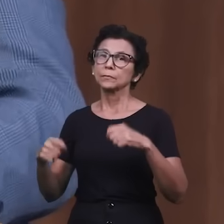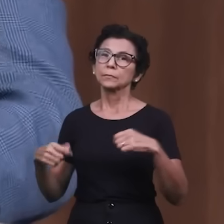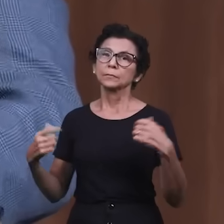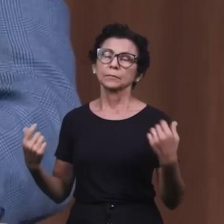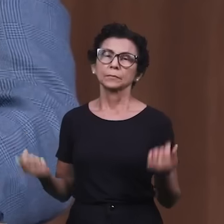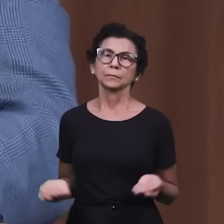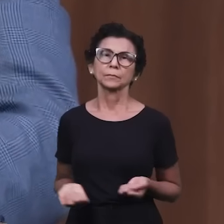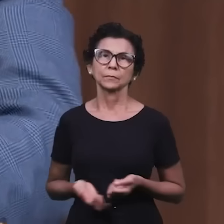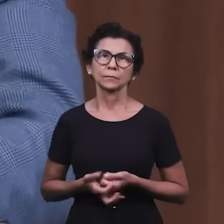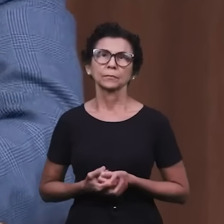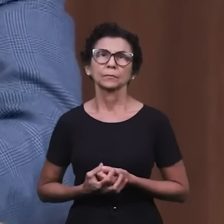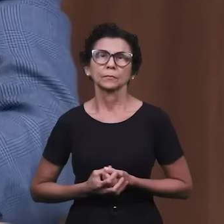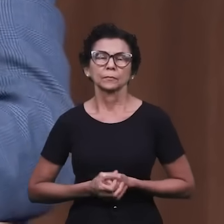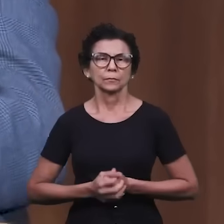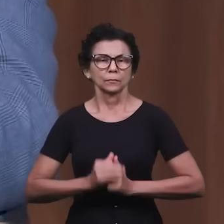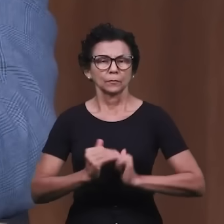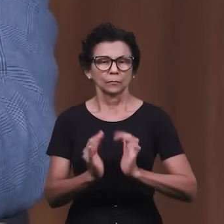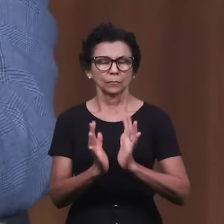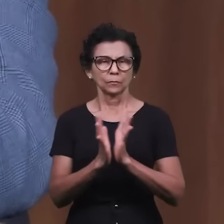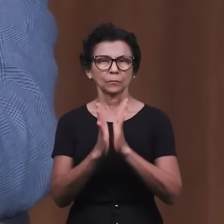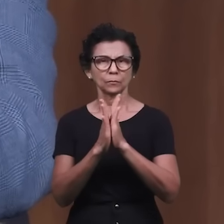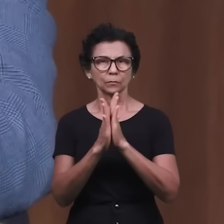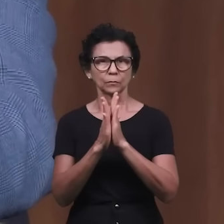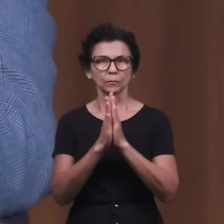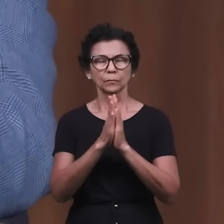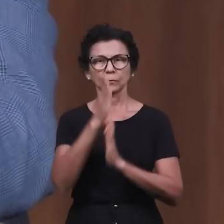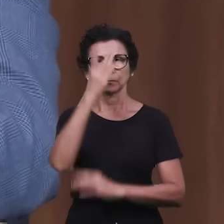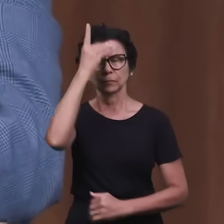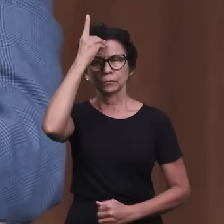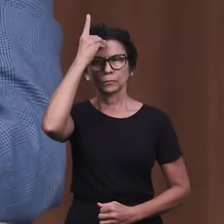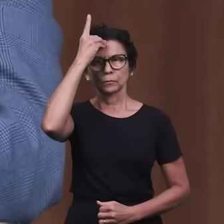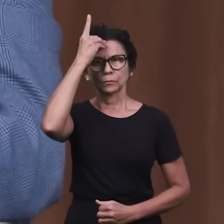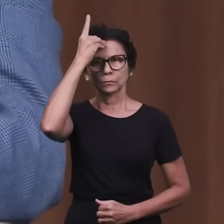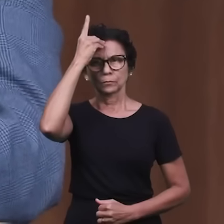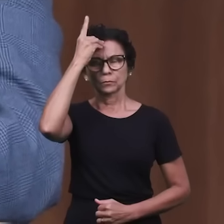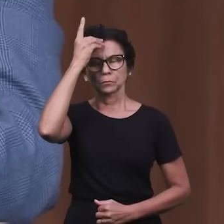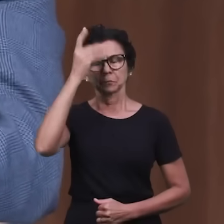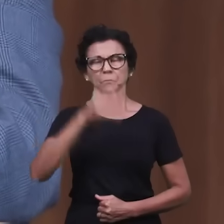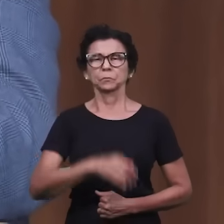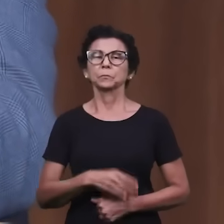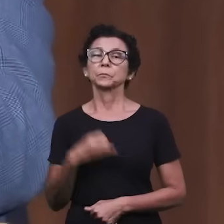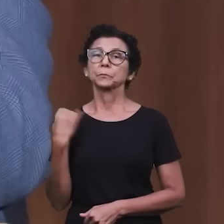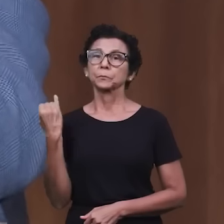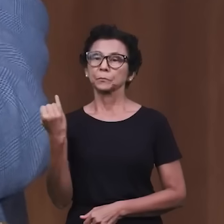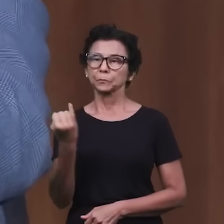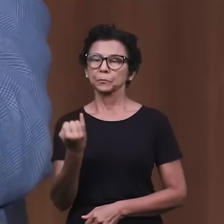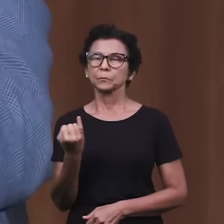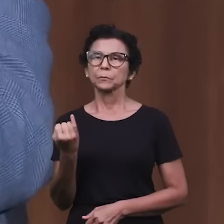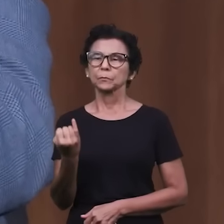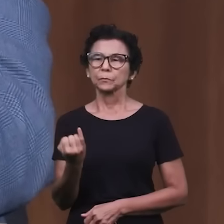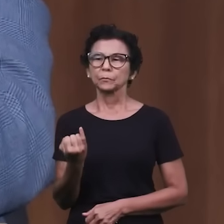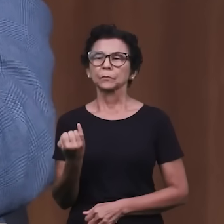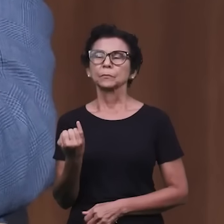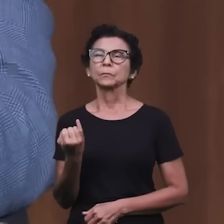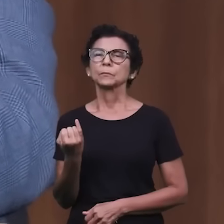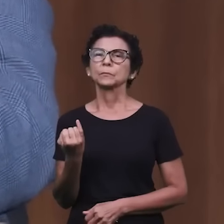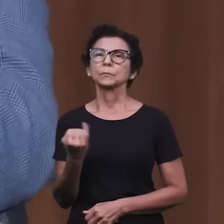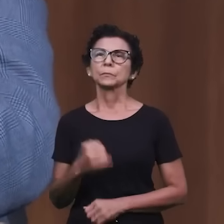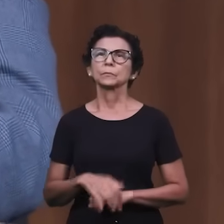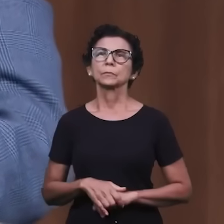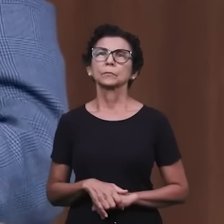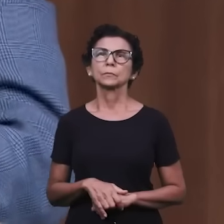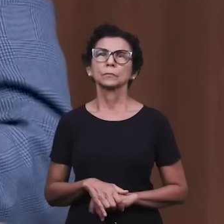Então, no grupo, os dons do grupo de intercessão, eles são importantes para